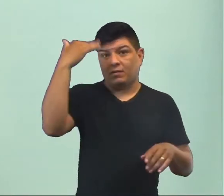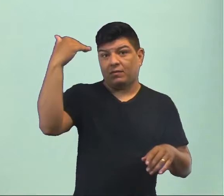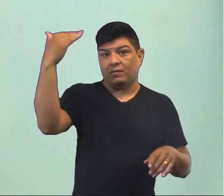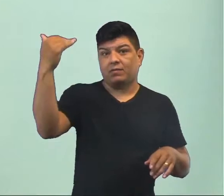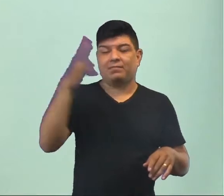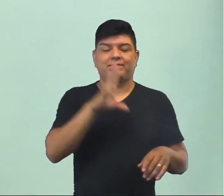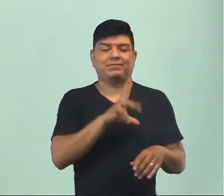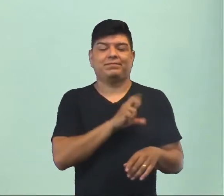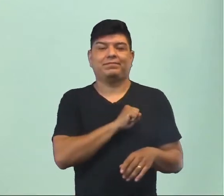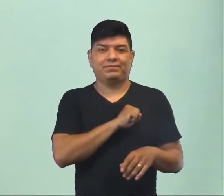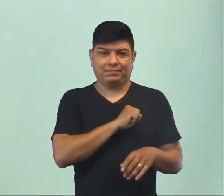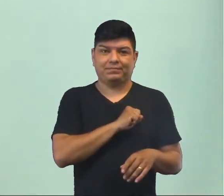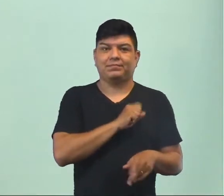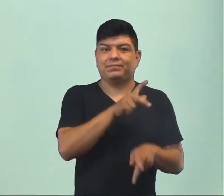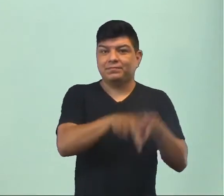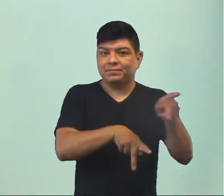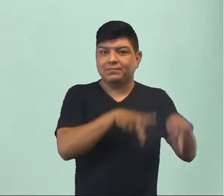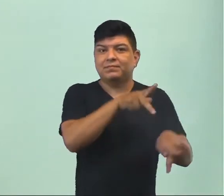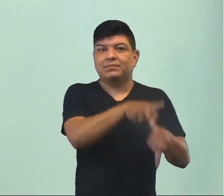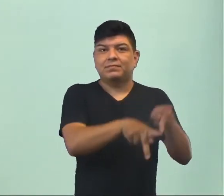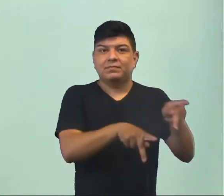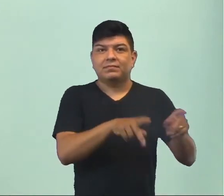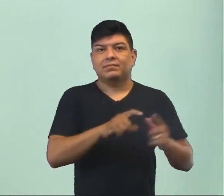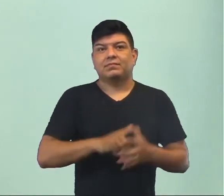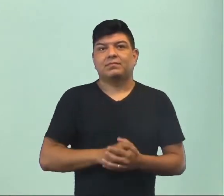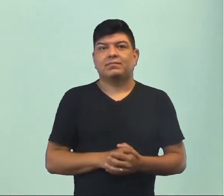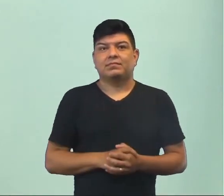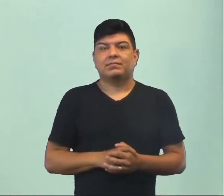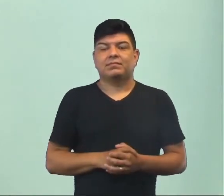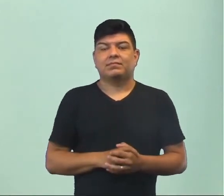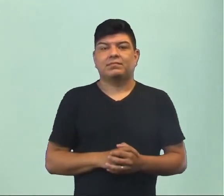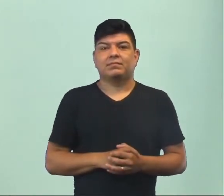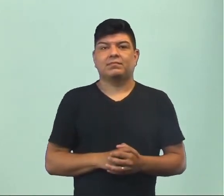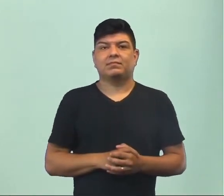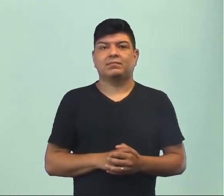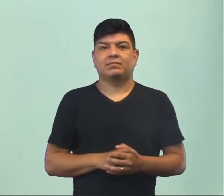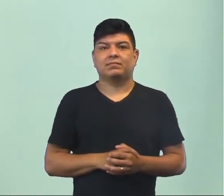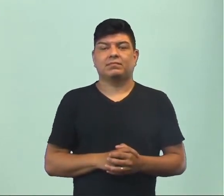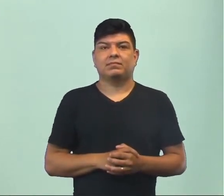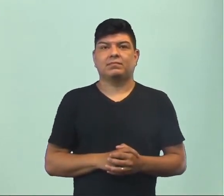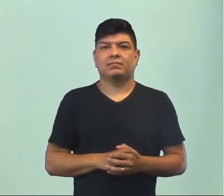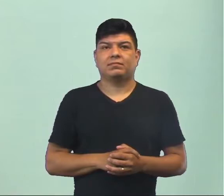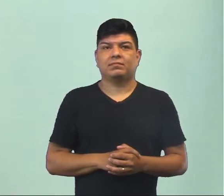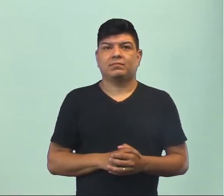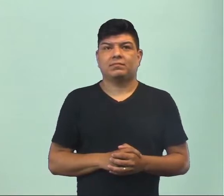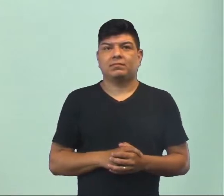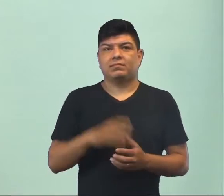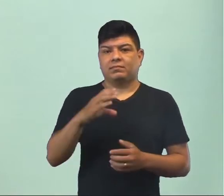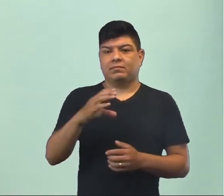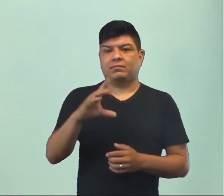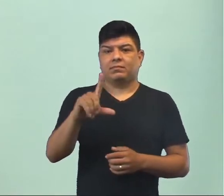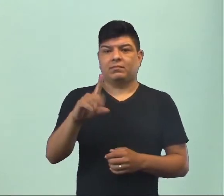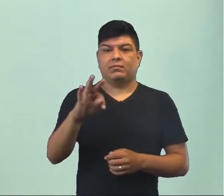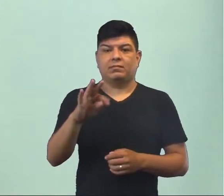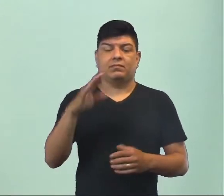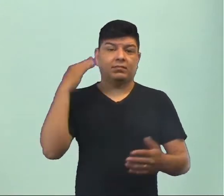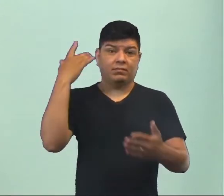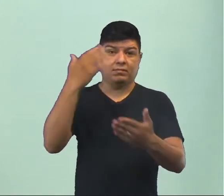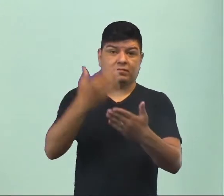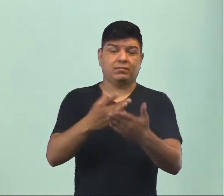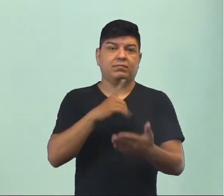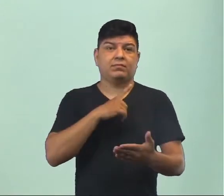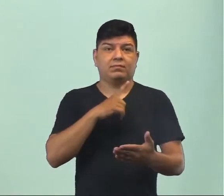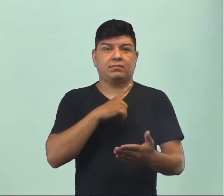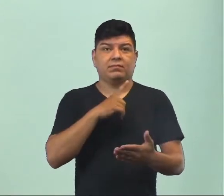extremamente amado, né, pelo povo. Ele instala aí a CLT, né, que a gente tem até hoje como